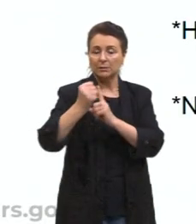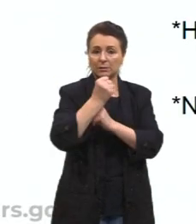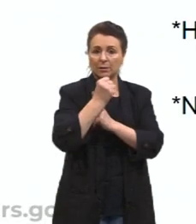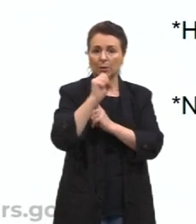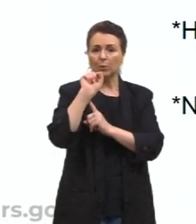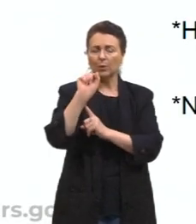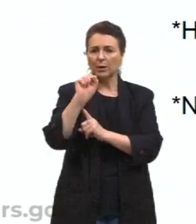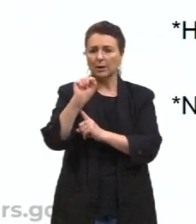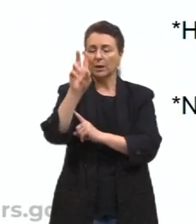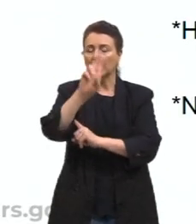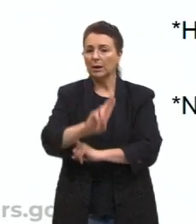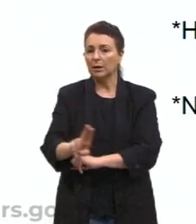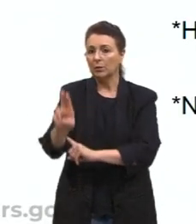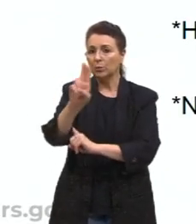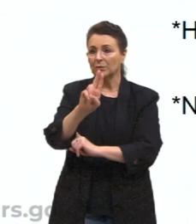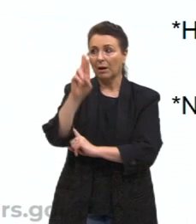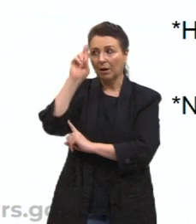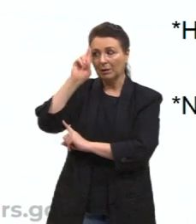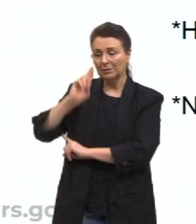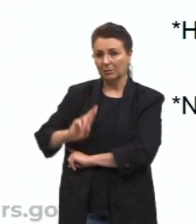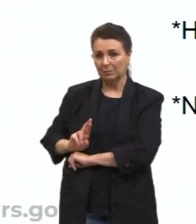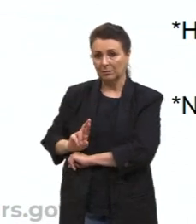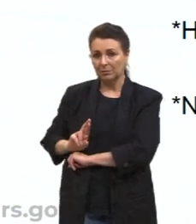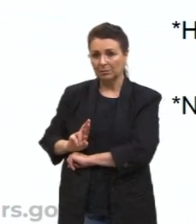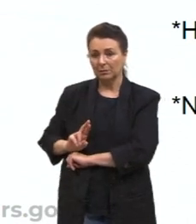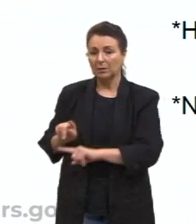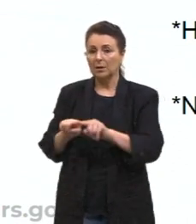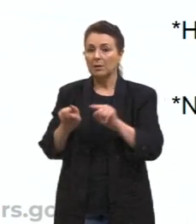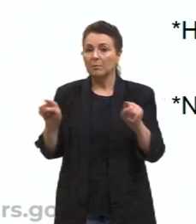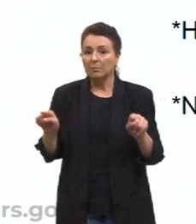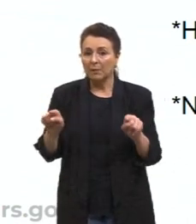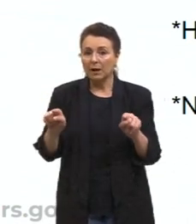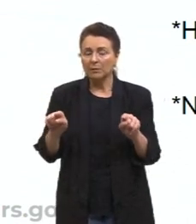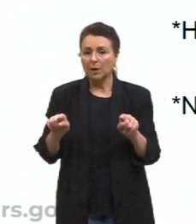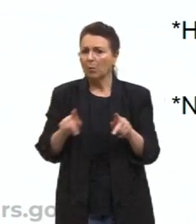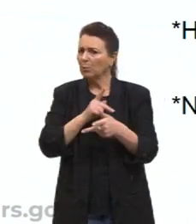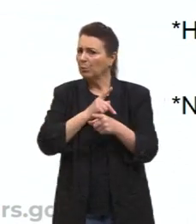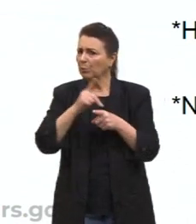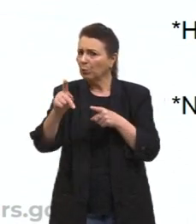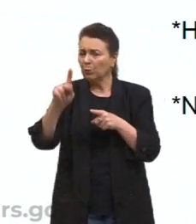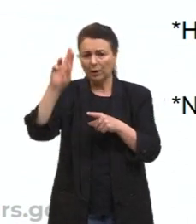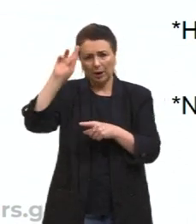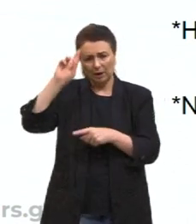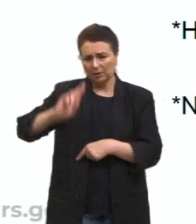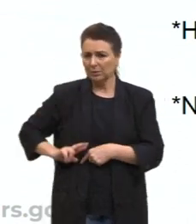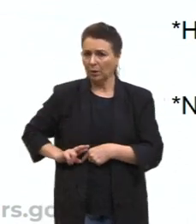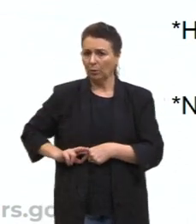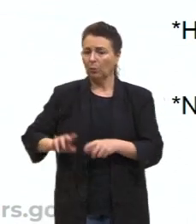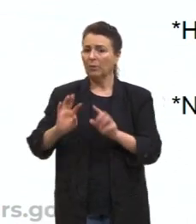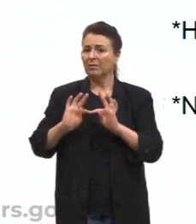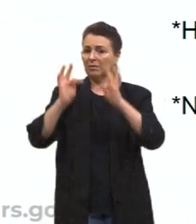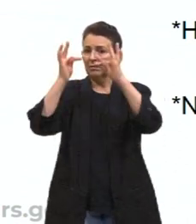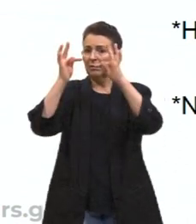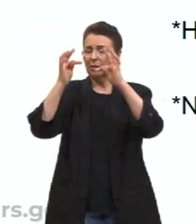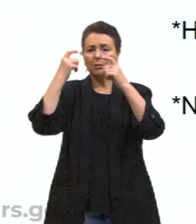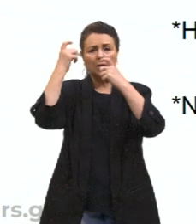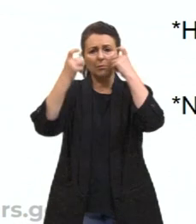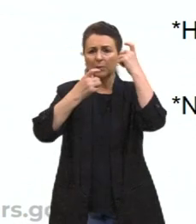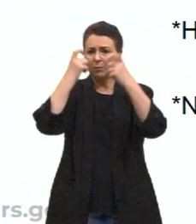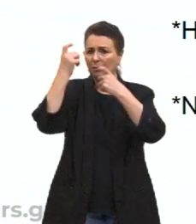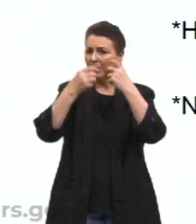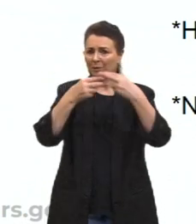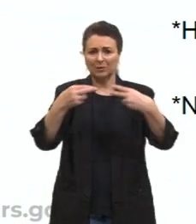o se utiliza da razão mas puramente a razão é uma razão técnica sem se preocupar com as consequências por exemplo